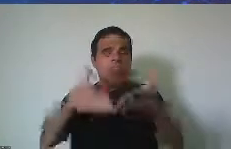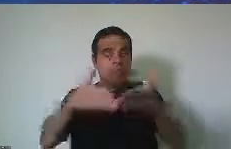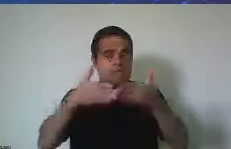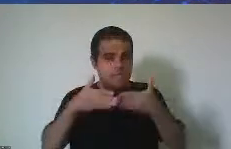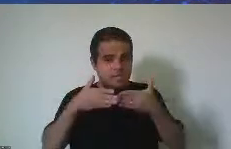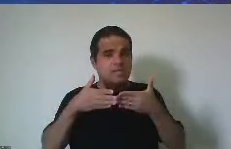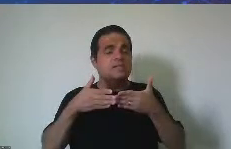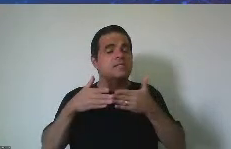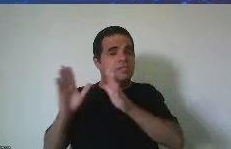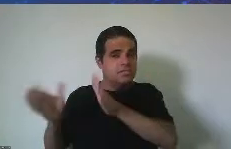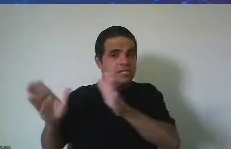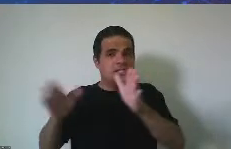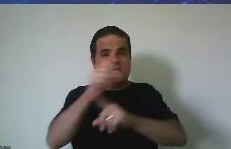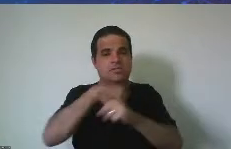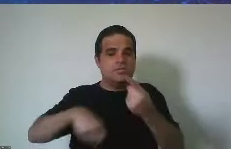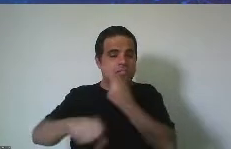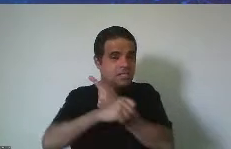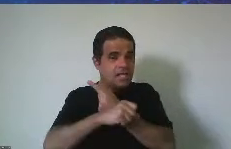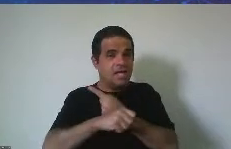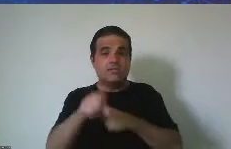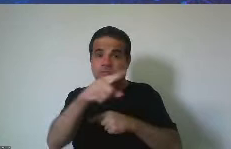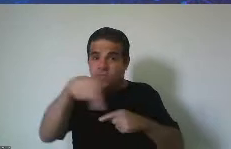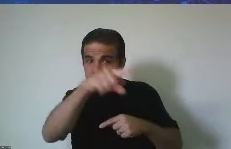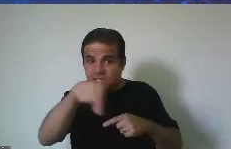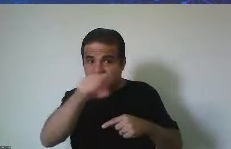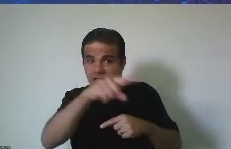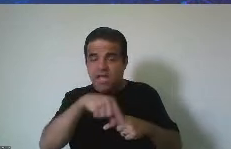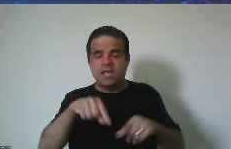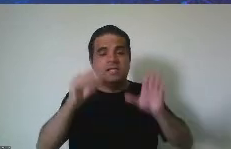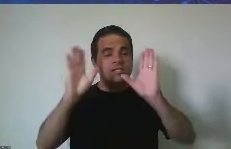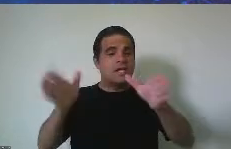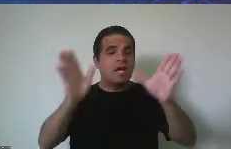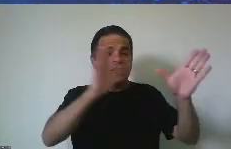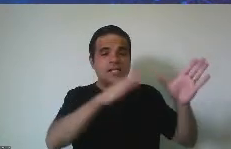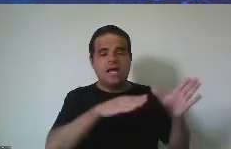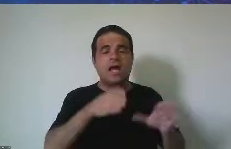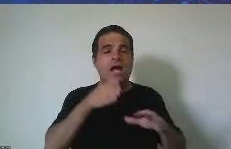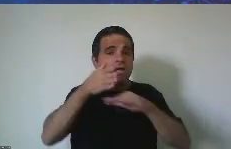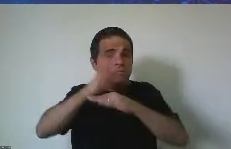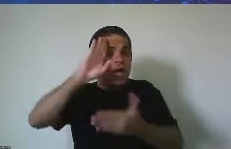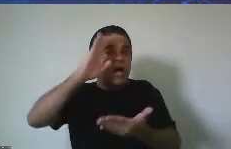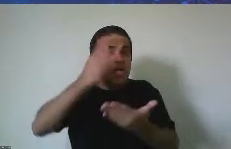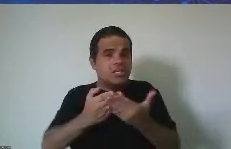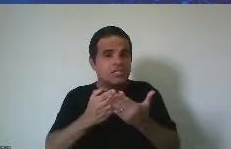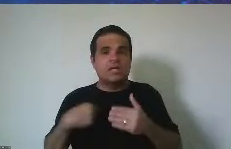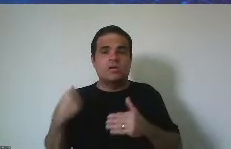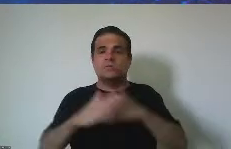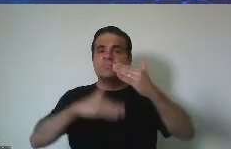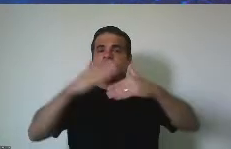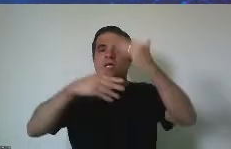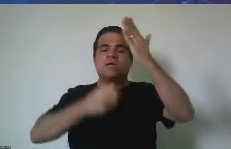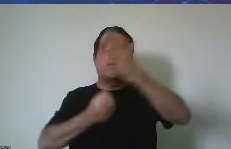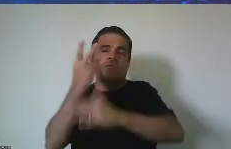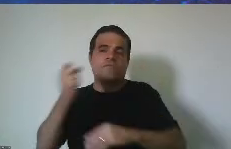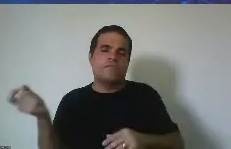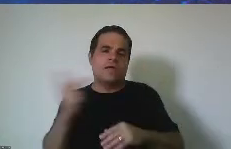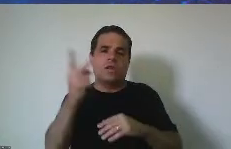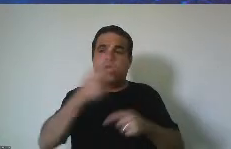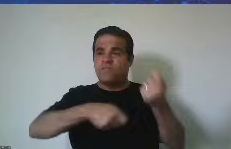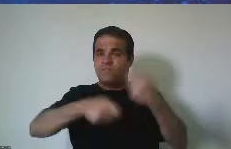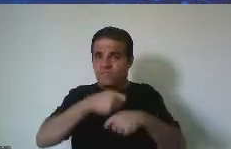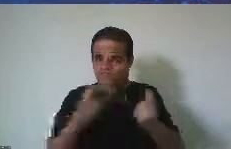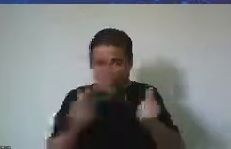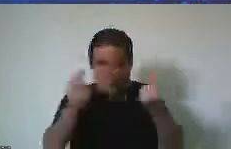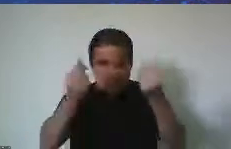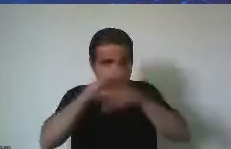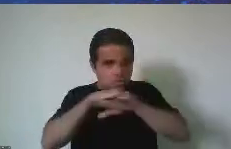se a sociedade se vocês os nossos acionistas acreditarem que a gente tá criando valor não só financeiro mas para toda a sociedade